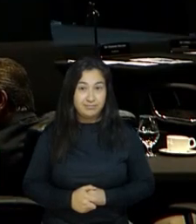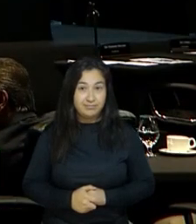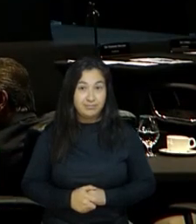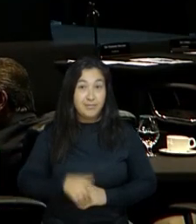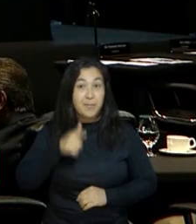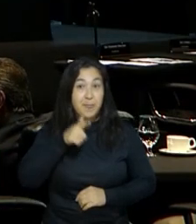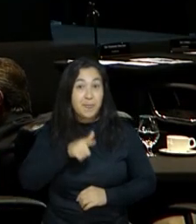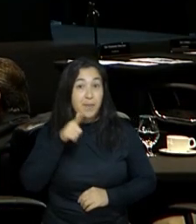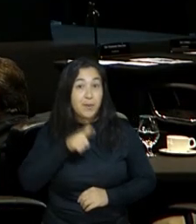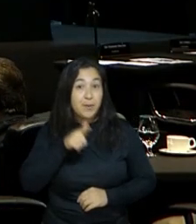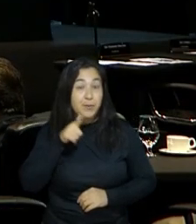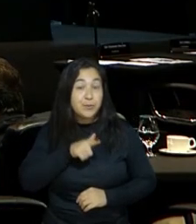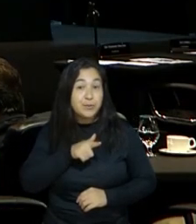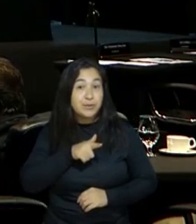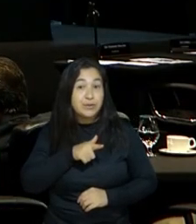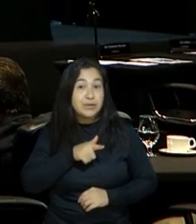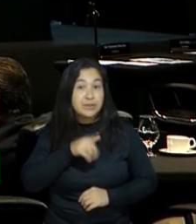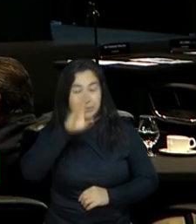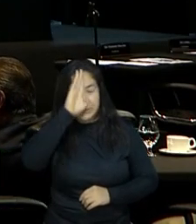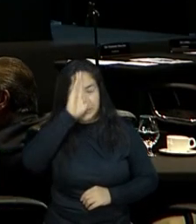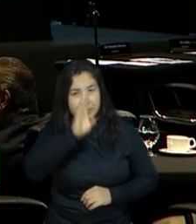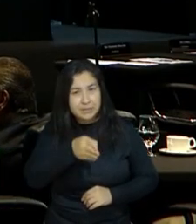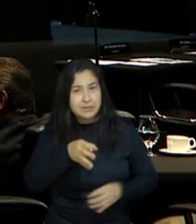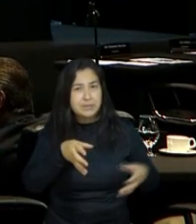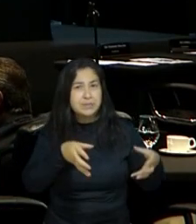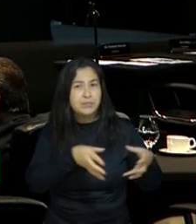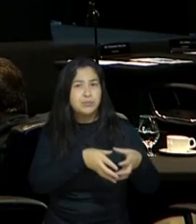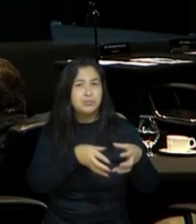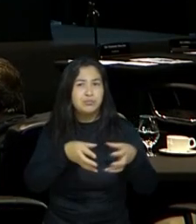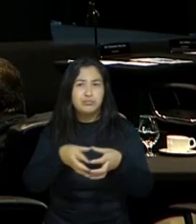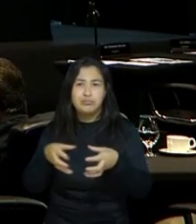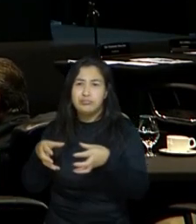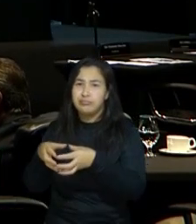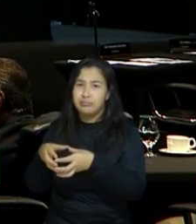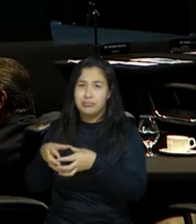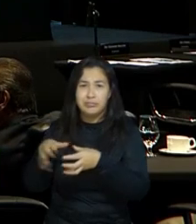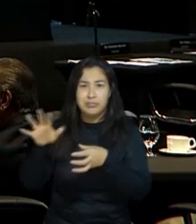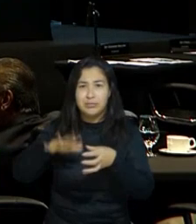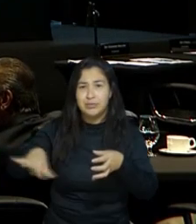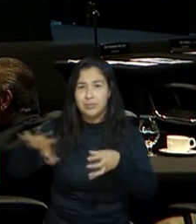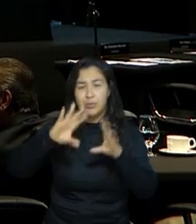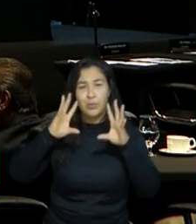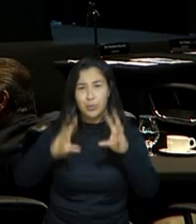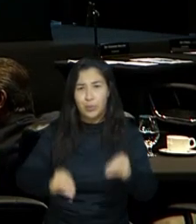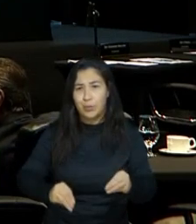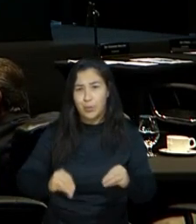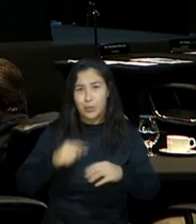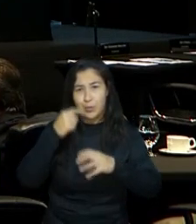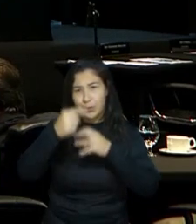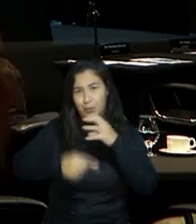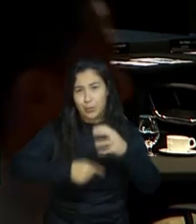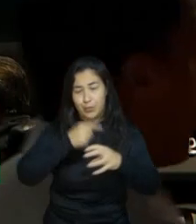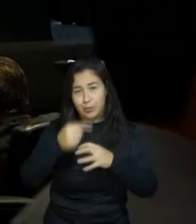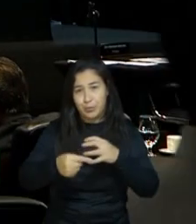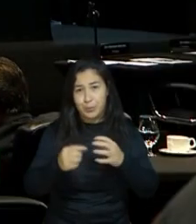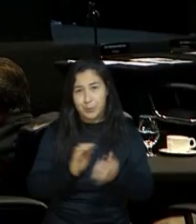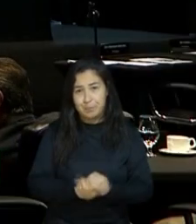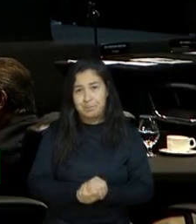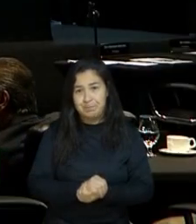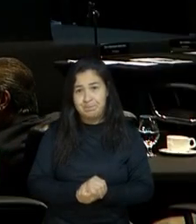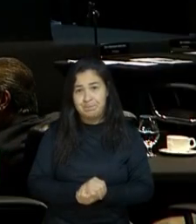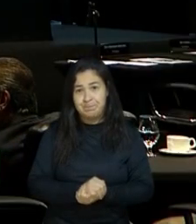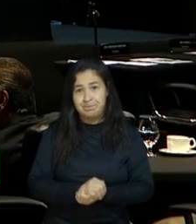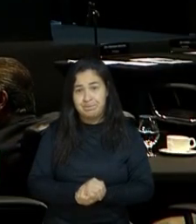conquistas nos principais rankings internacionais e nacionais. E aqui, só para finalizar, também